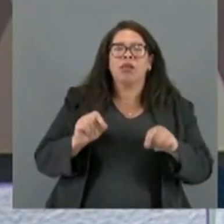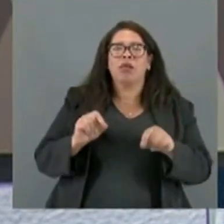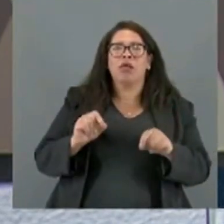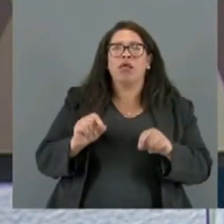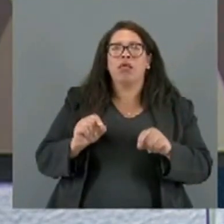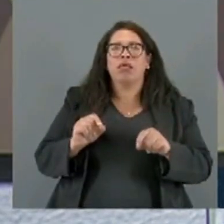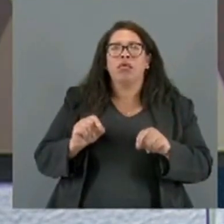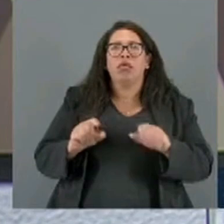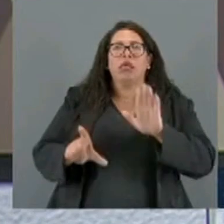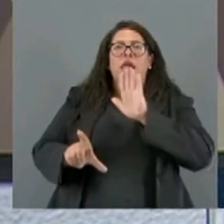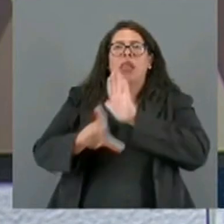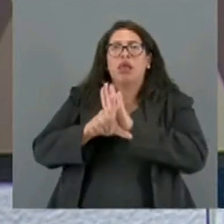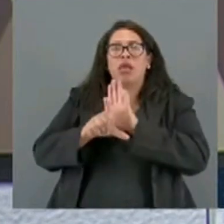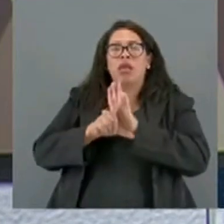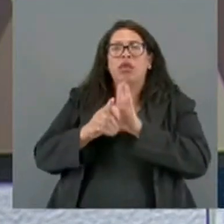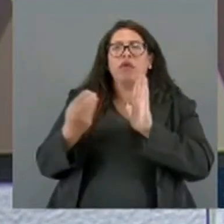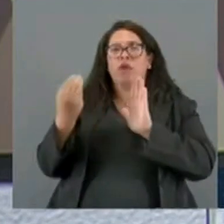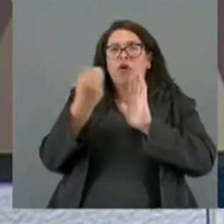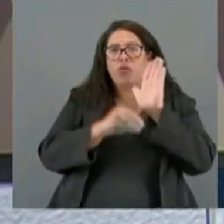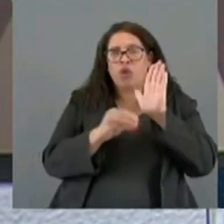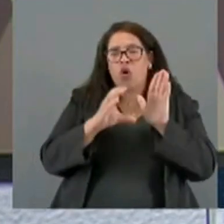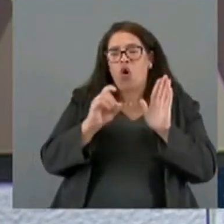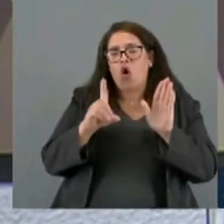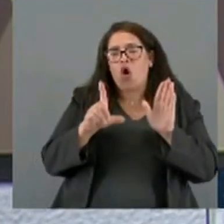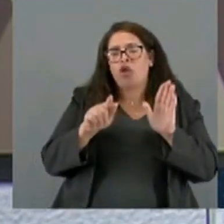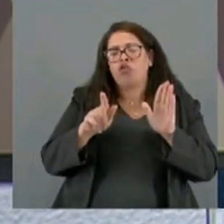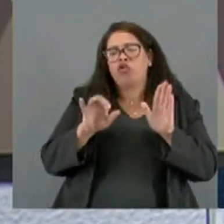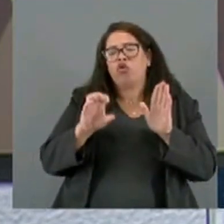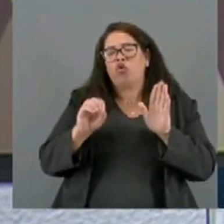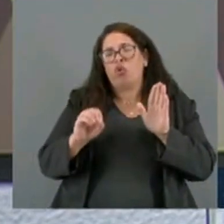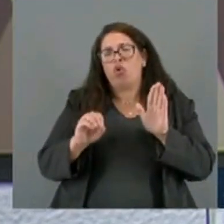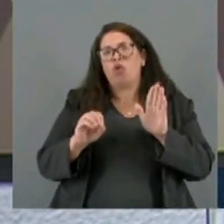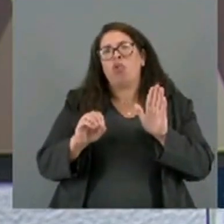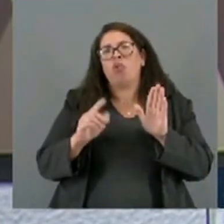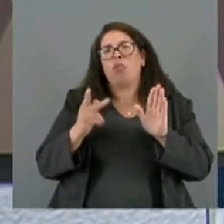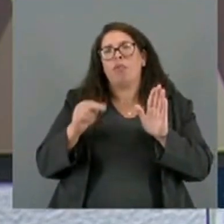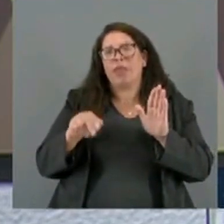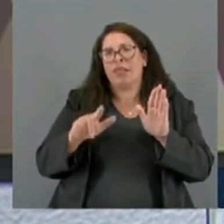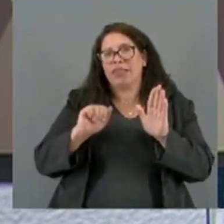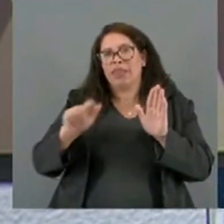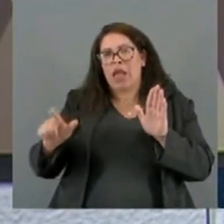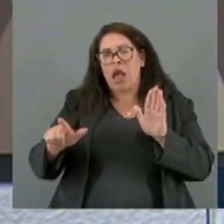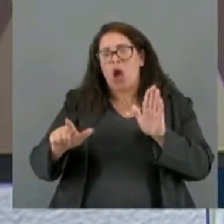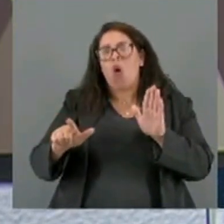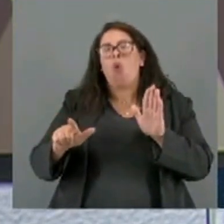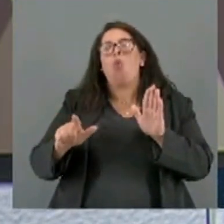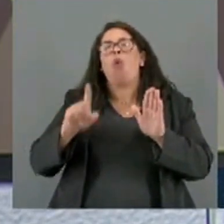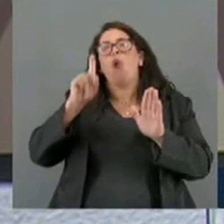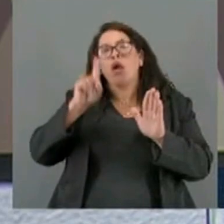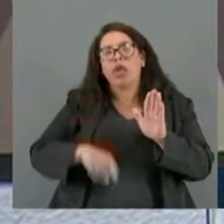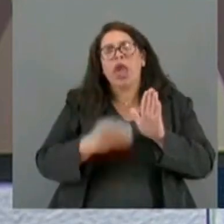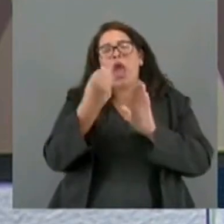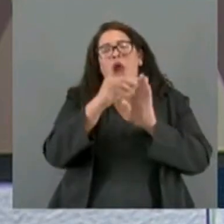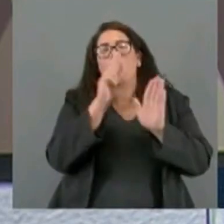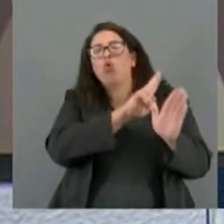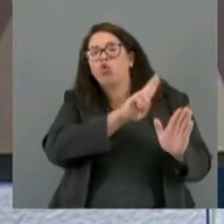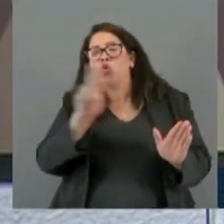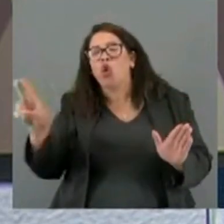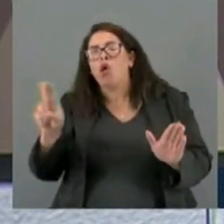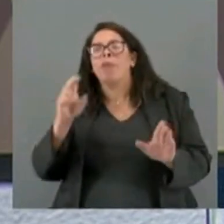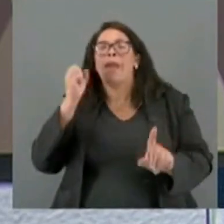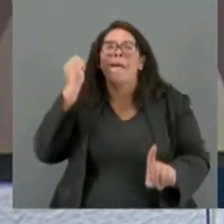consumação da lei que introduziu no Código Penal o feminicídio. Se nós observarmos a lei com detalhes, nós temos